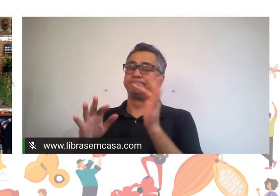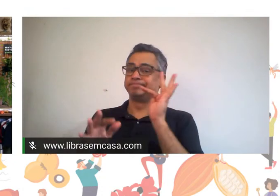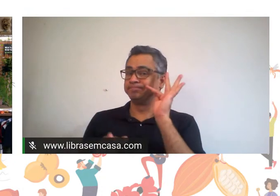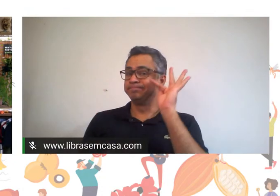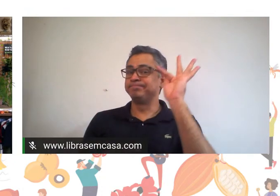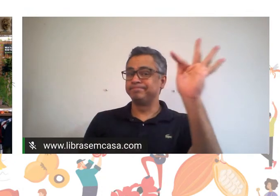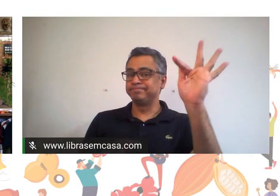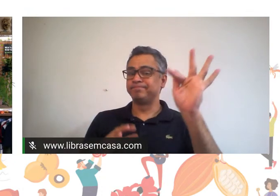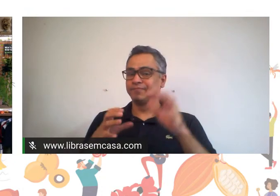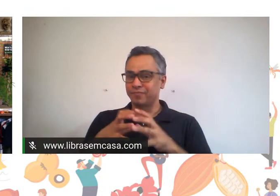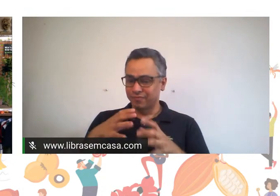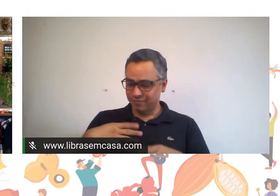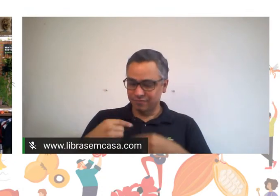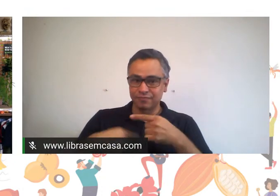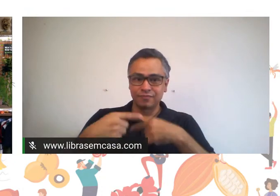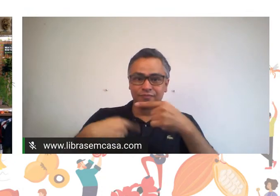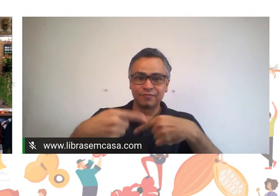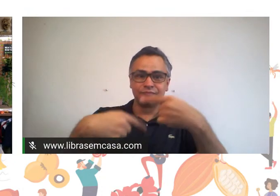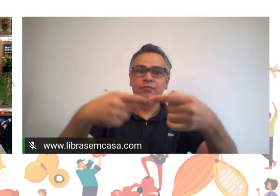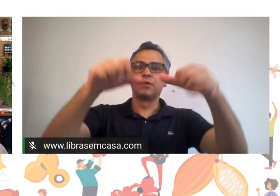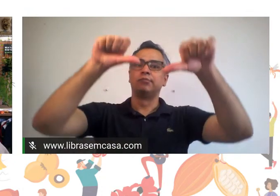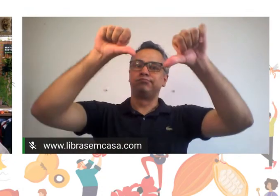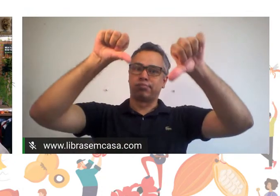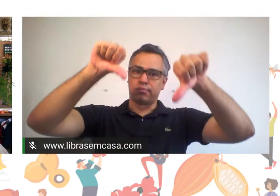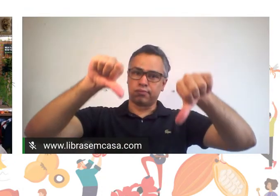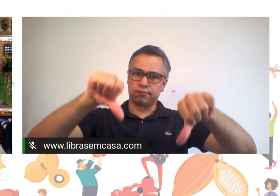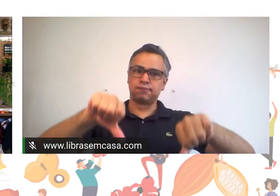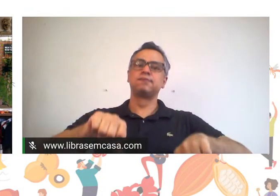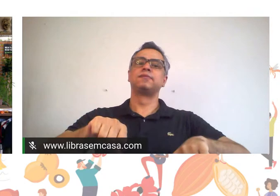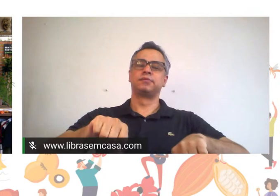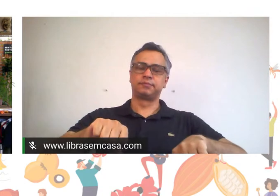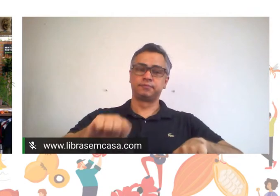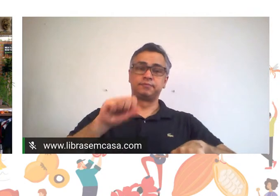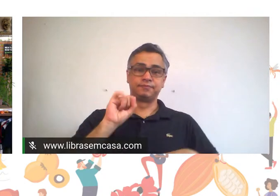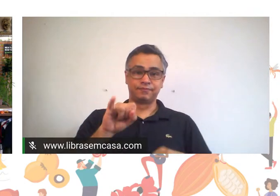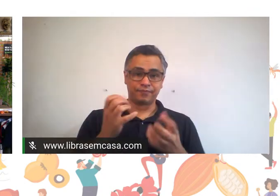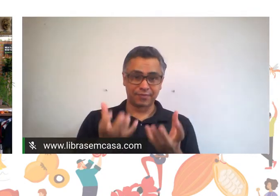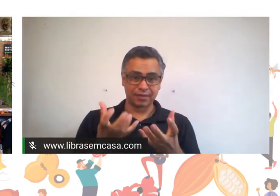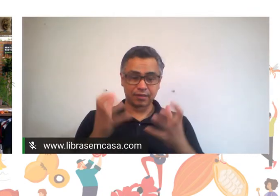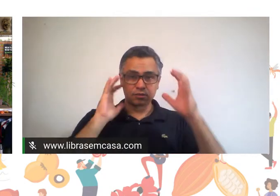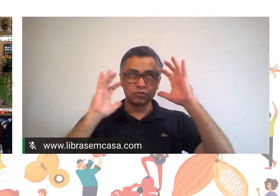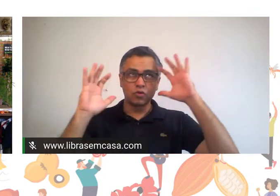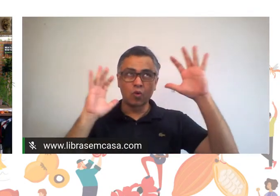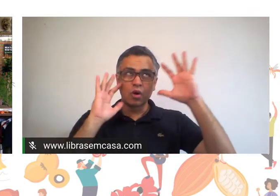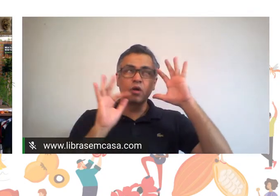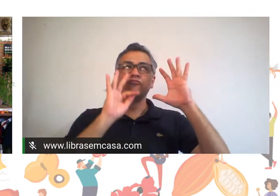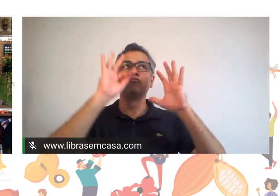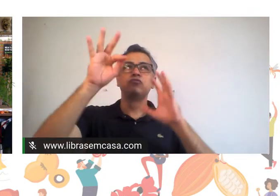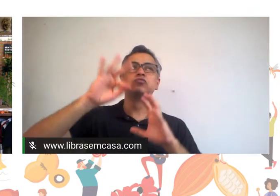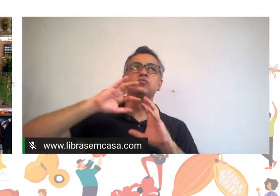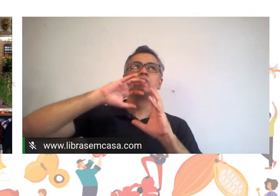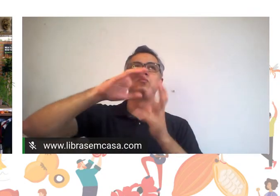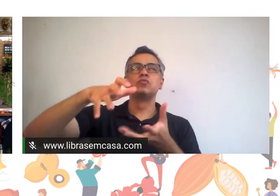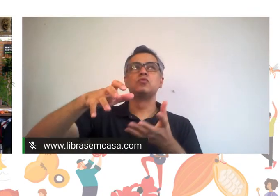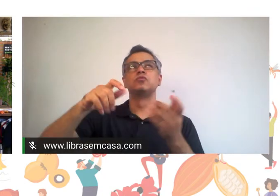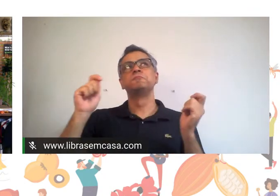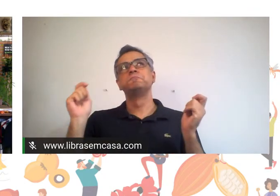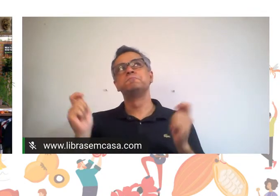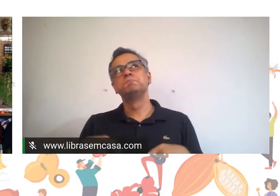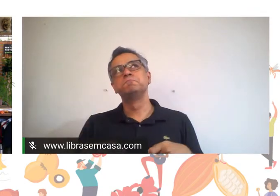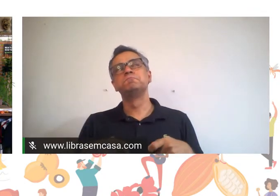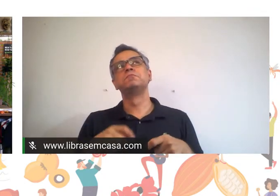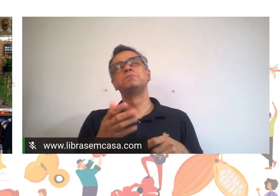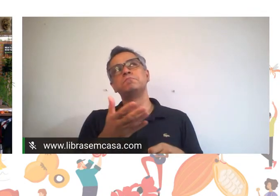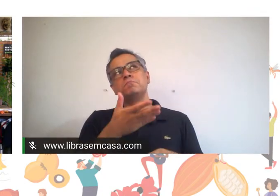das futuras gerações. Se queremos sonhar e concretizar outros mundos possíveis, precisamos entender os